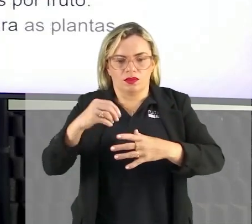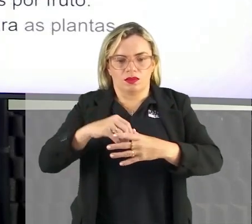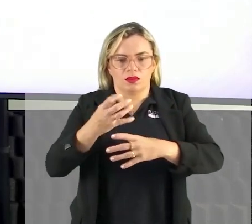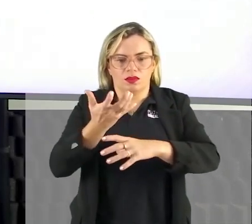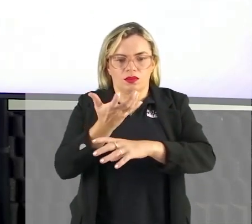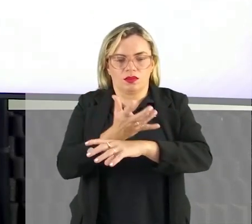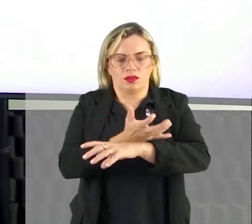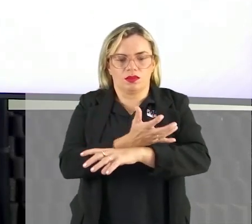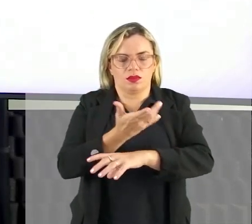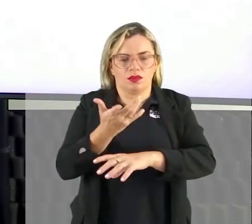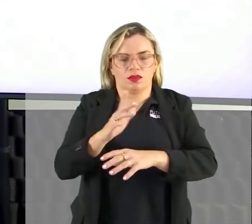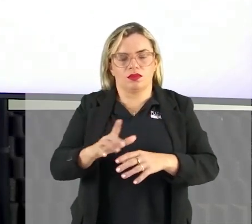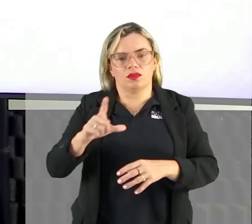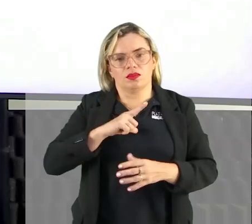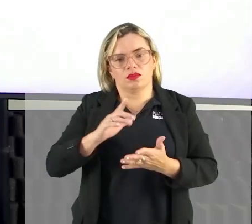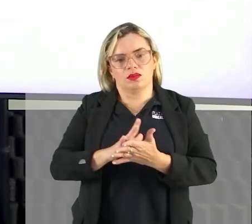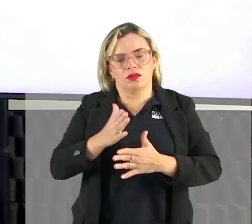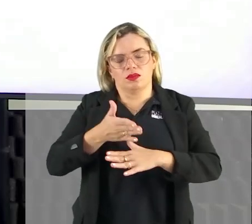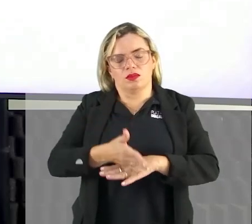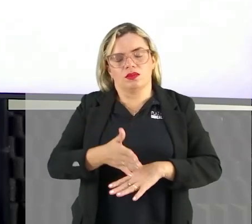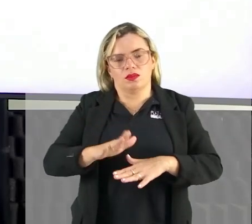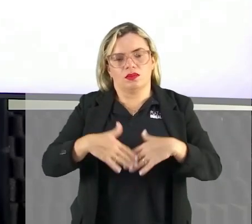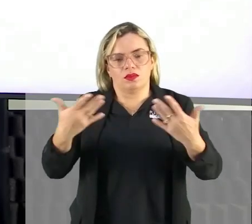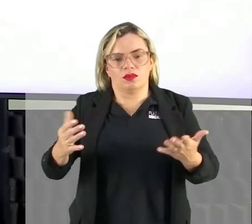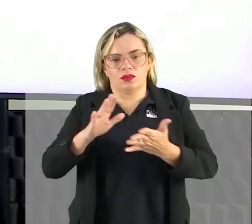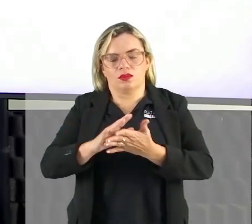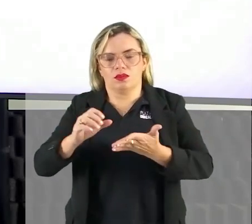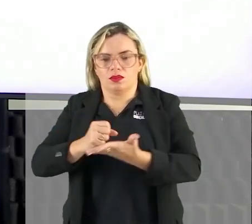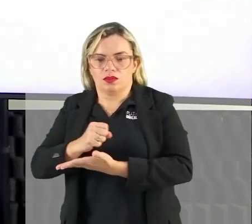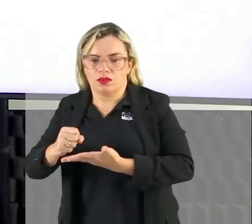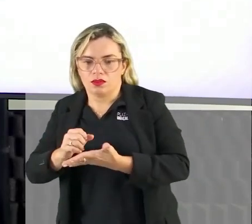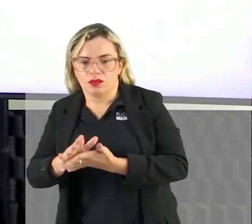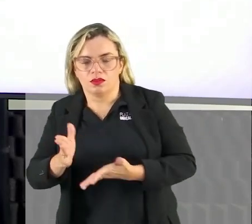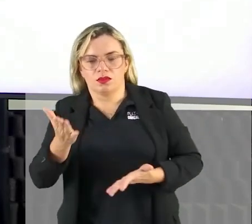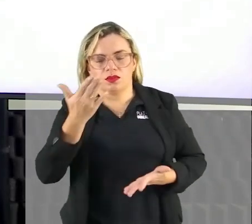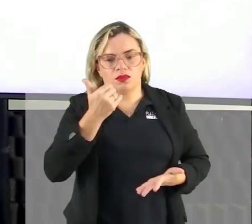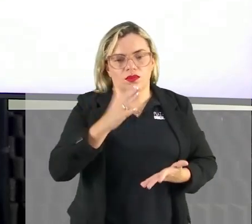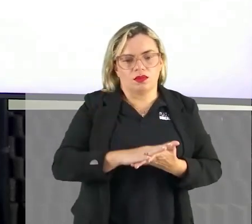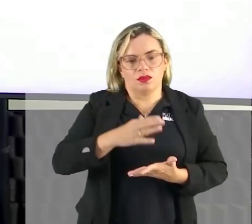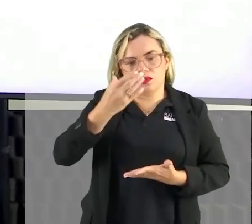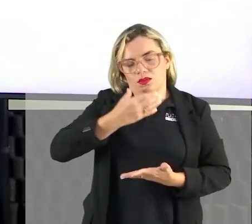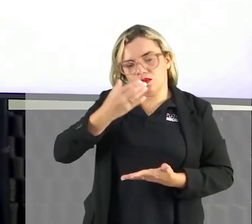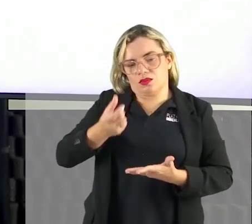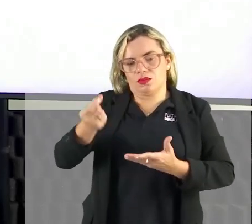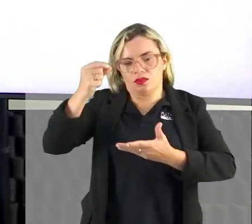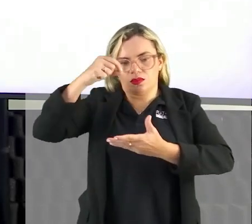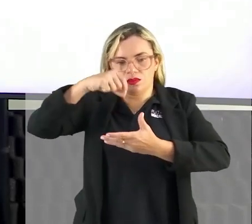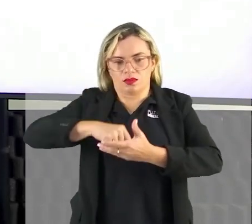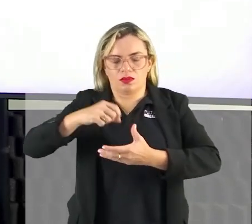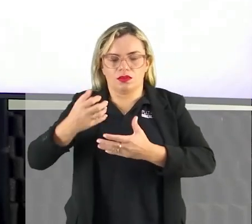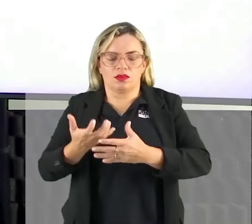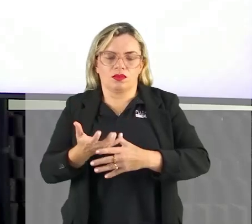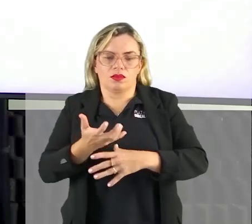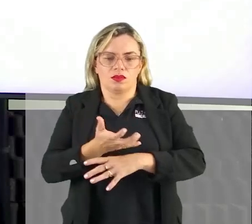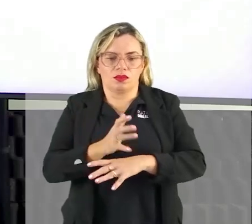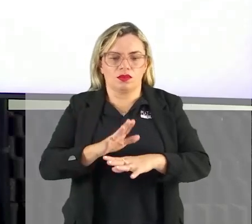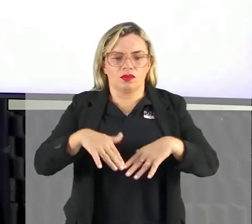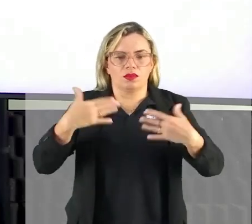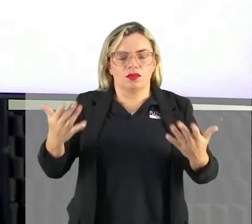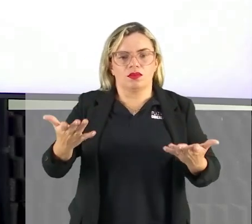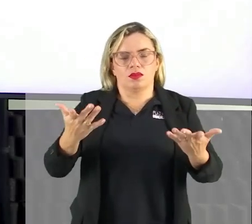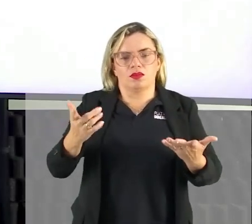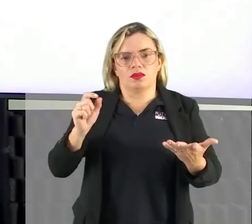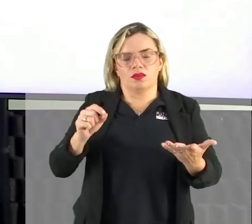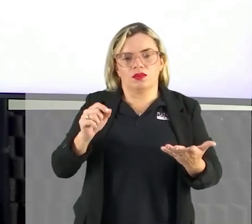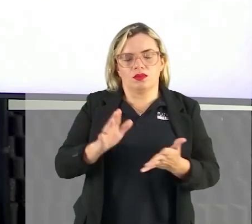preguiças acessam, ó, a base da dieta, né, eram os frutos e sementes. Então,